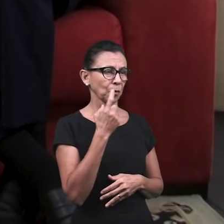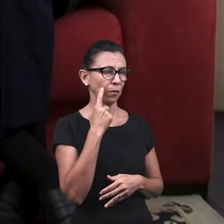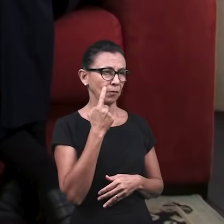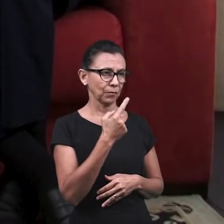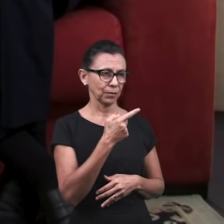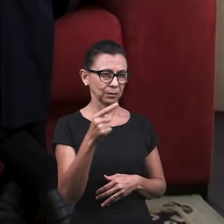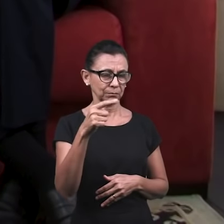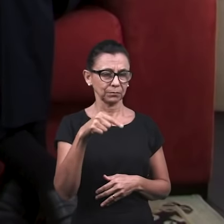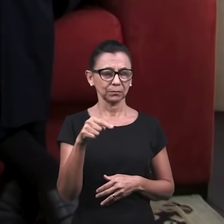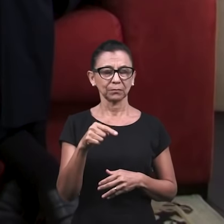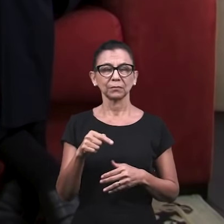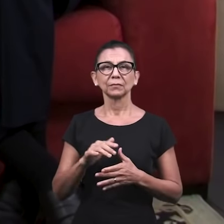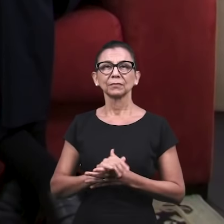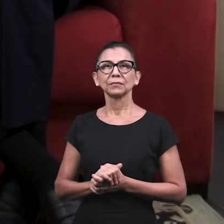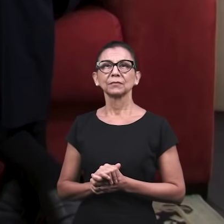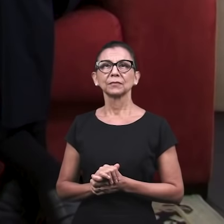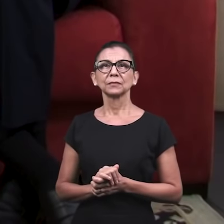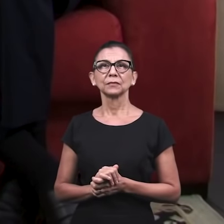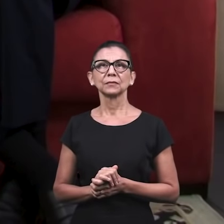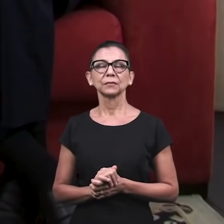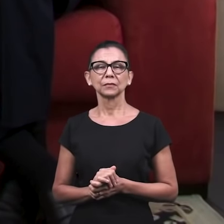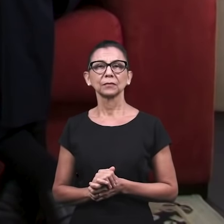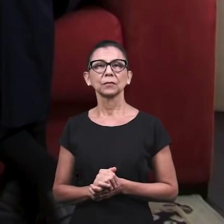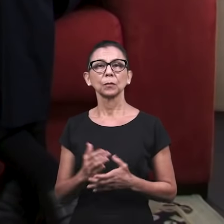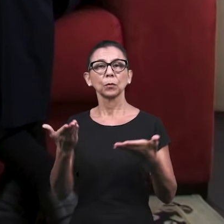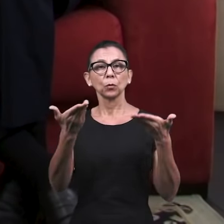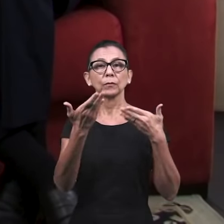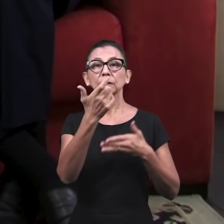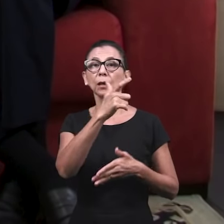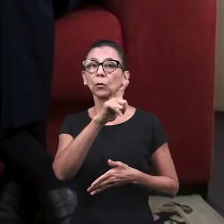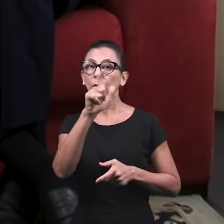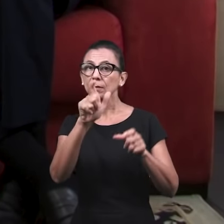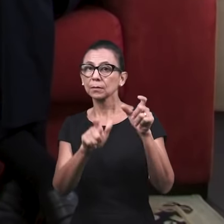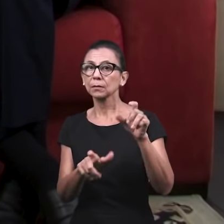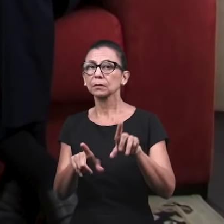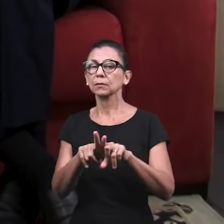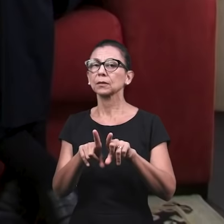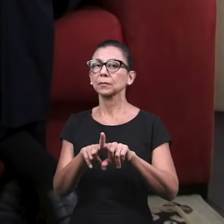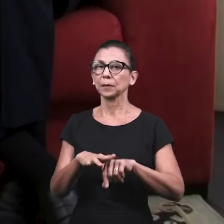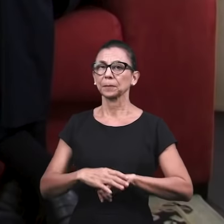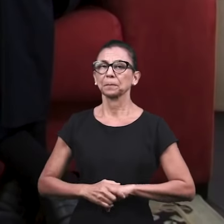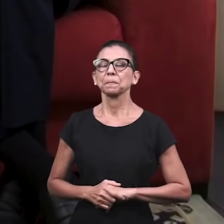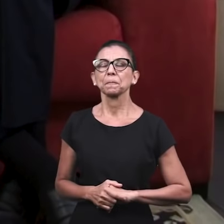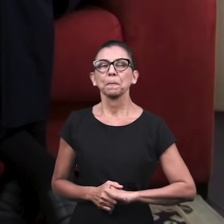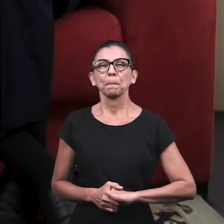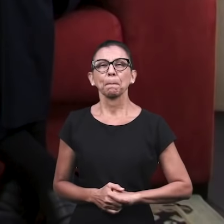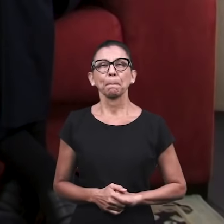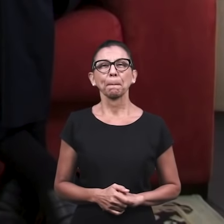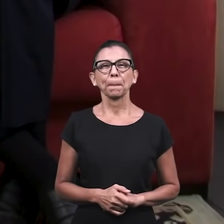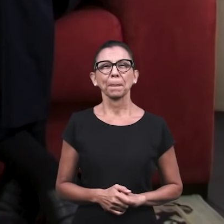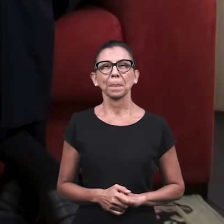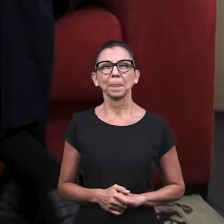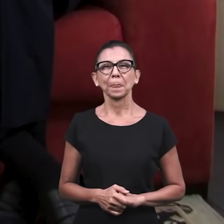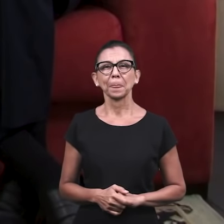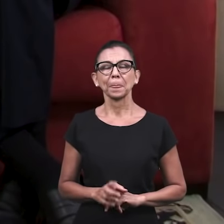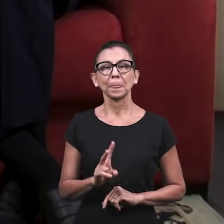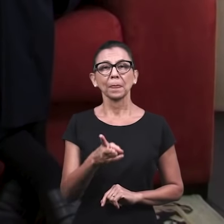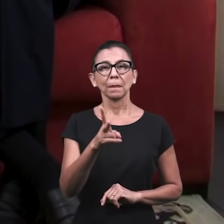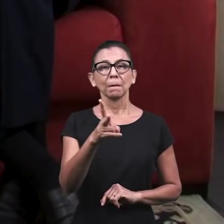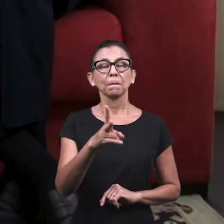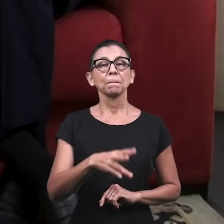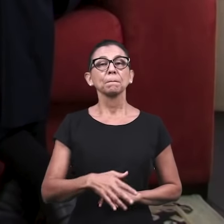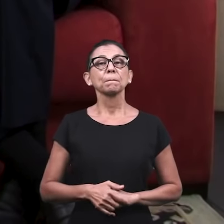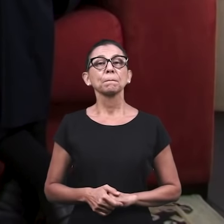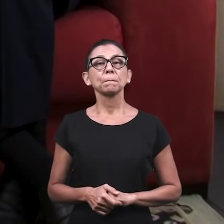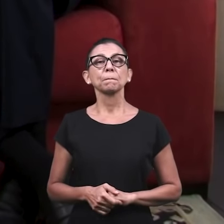companheiros sempre próximos. Vamos trazer outros mais que já participaram. Certamente vão retornar. Mas então, agora, na nossa sequência,